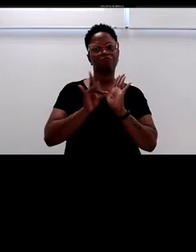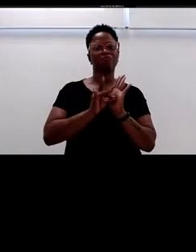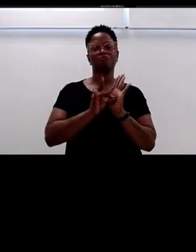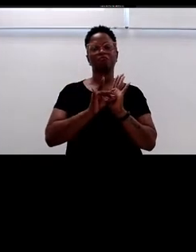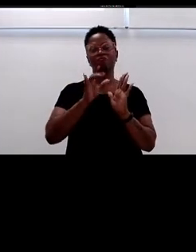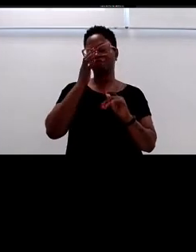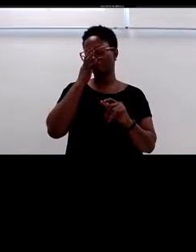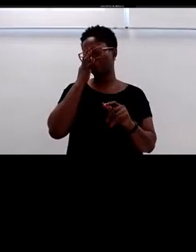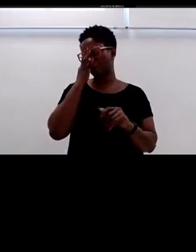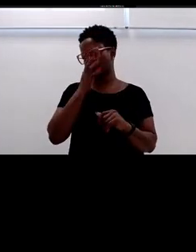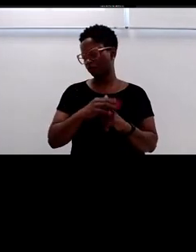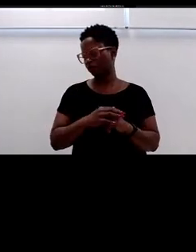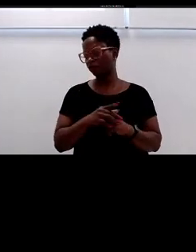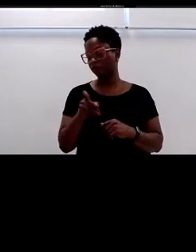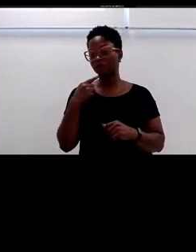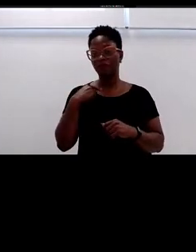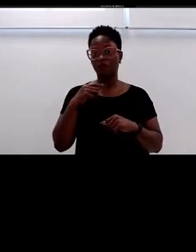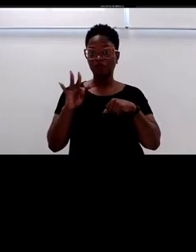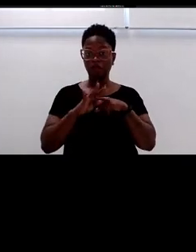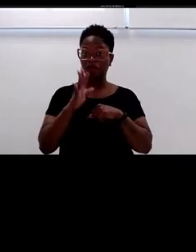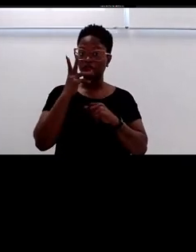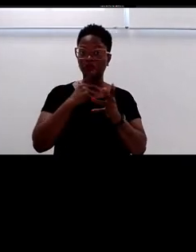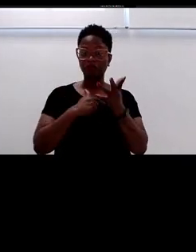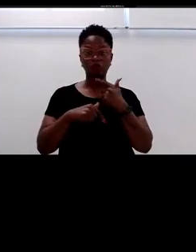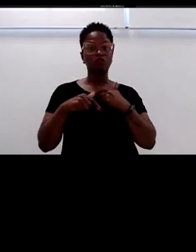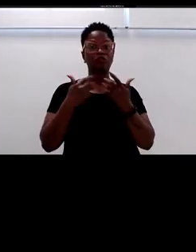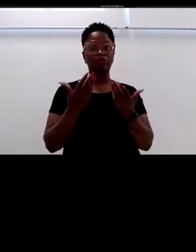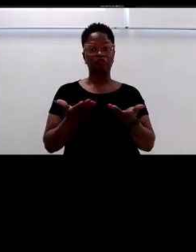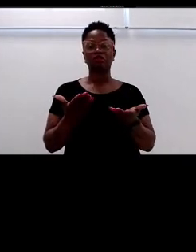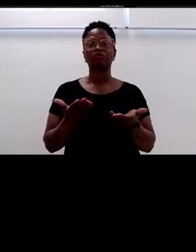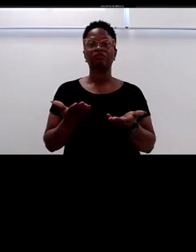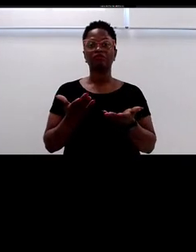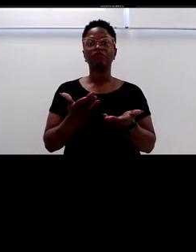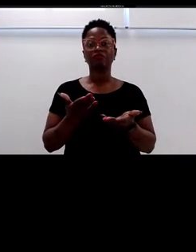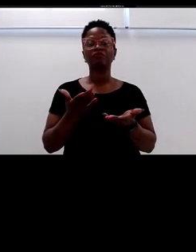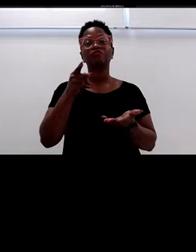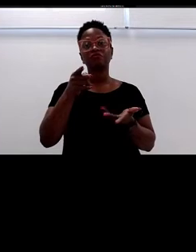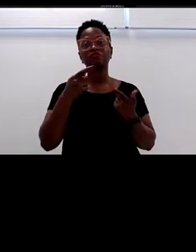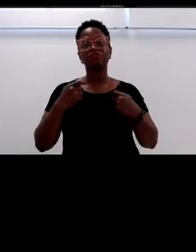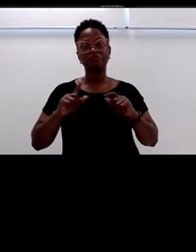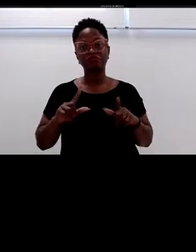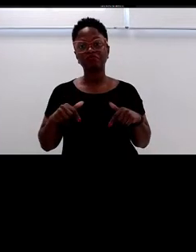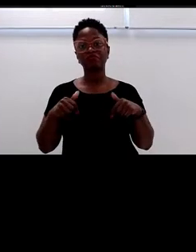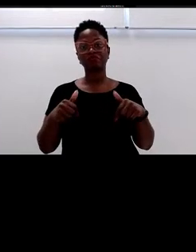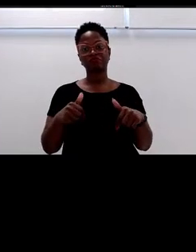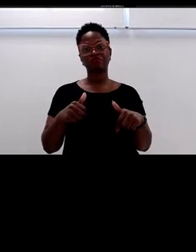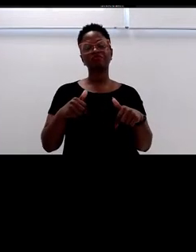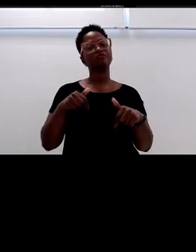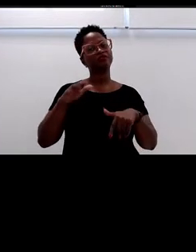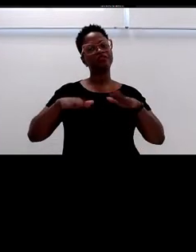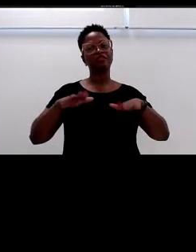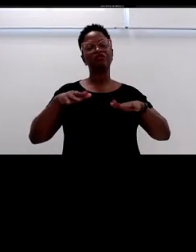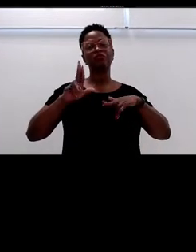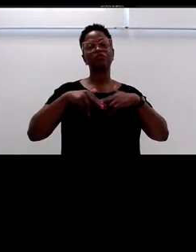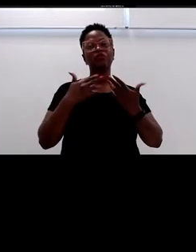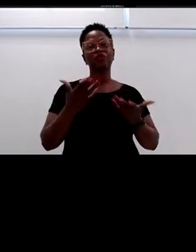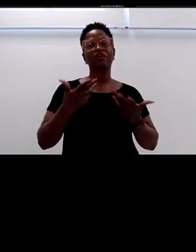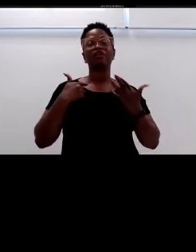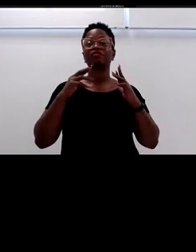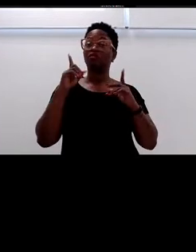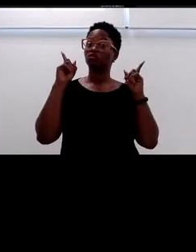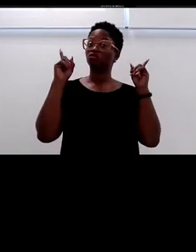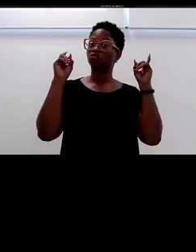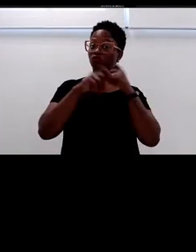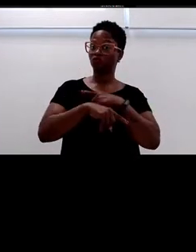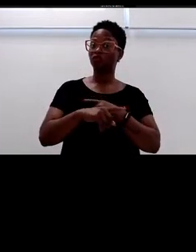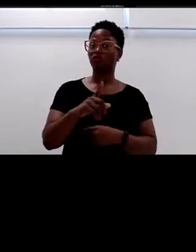muito bonita, belíssima, dificílima de ser executada, talvez por conta dessa dificuldade